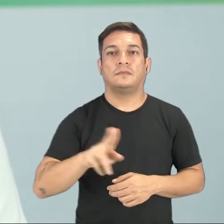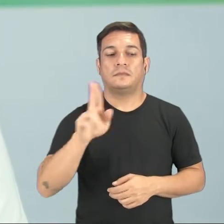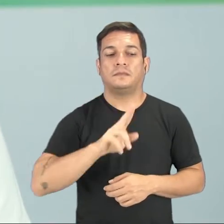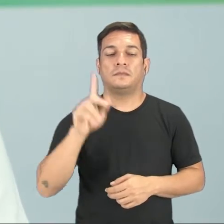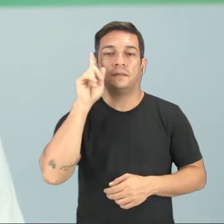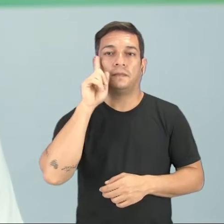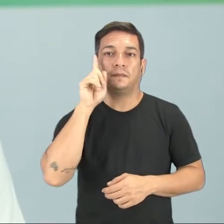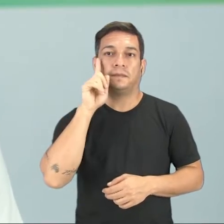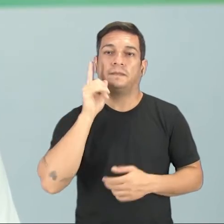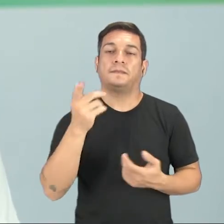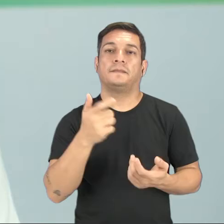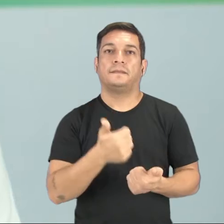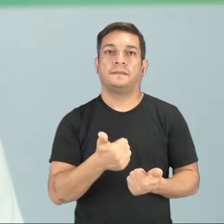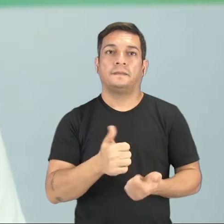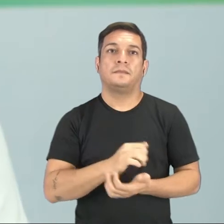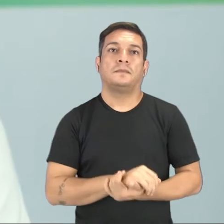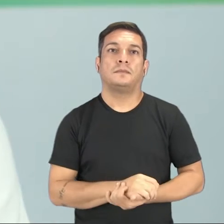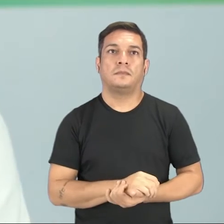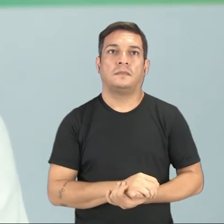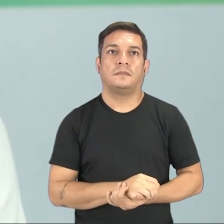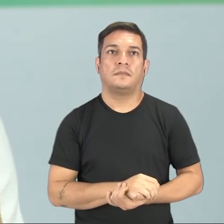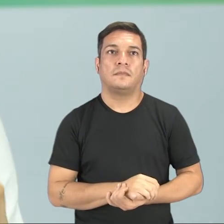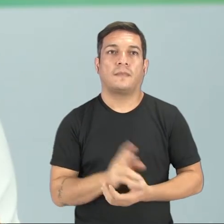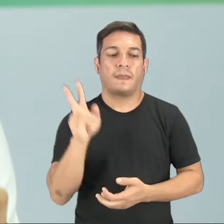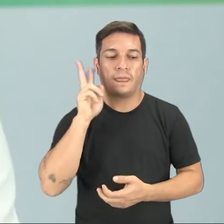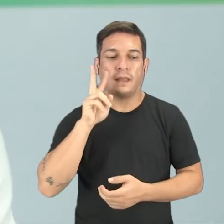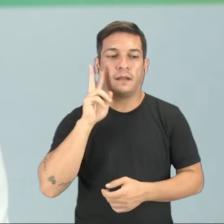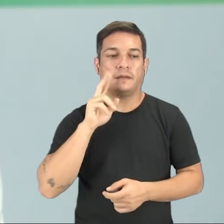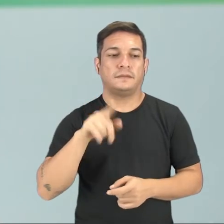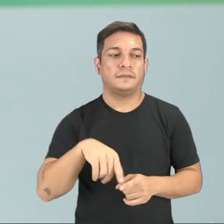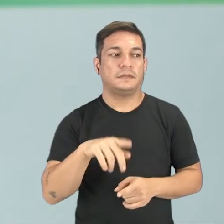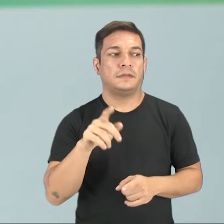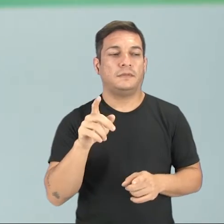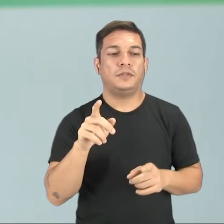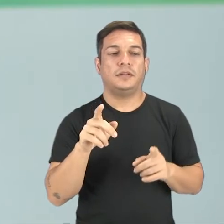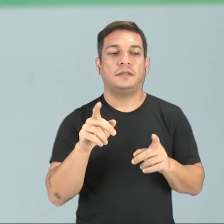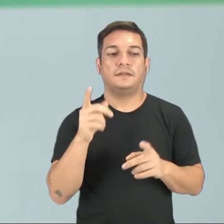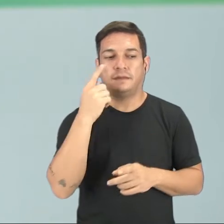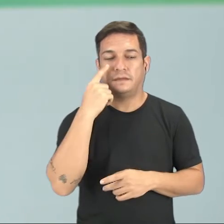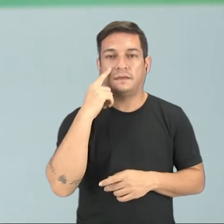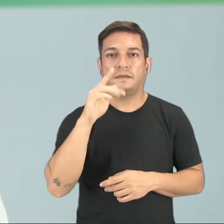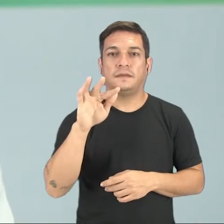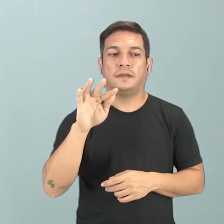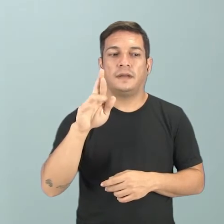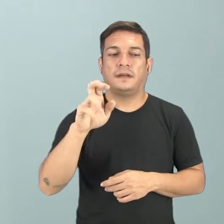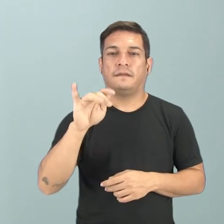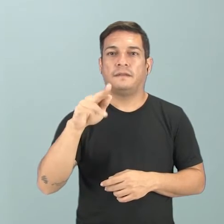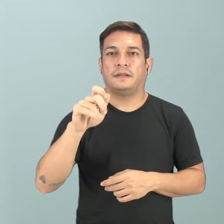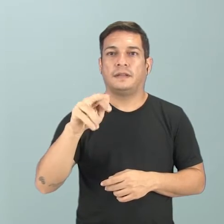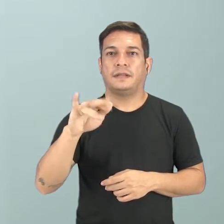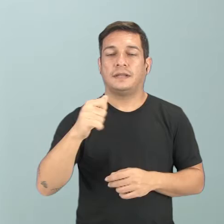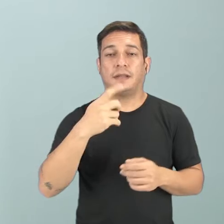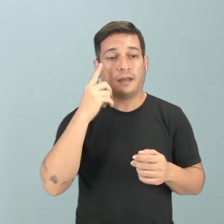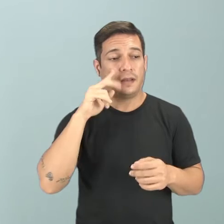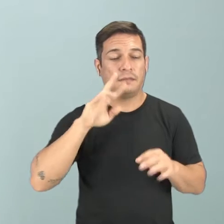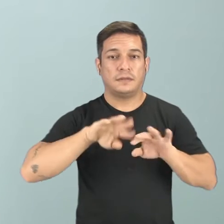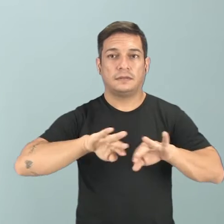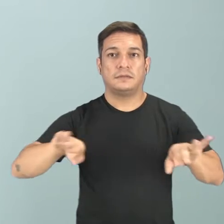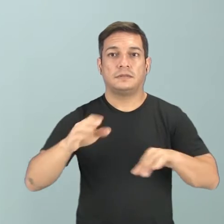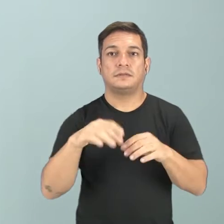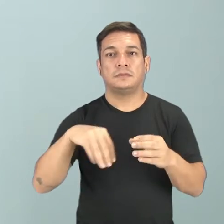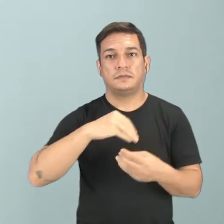dia. Tranquilo? E lembra, falou em refinaria, lembra de uma separação de